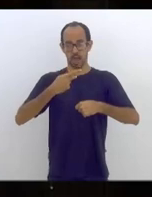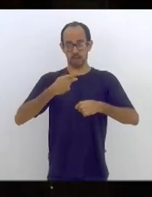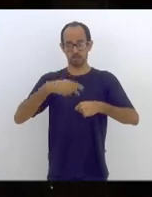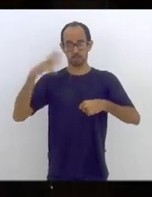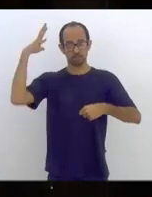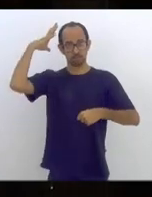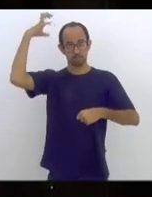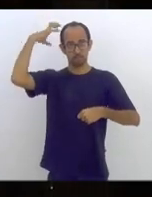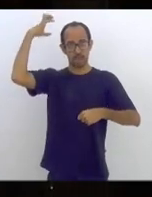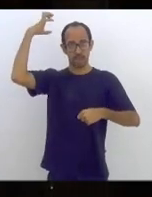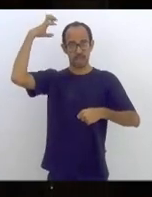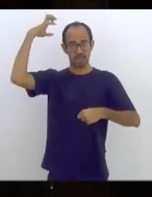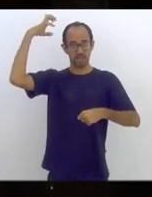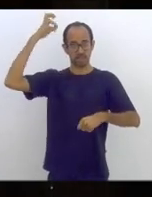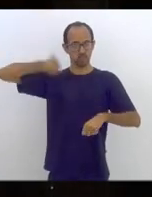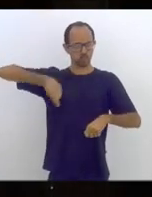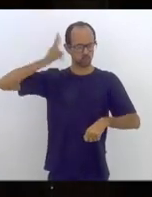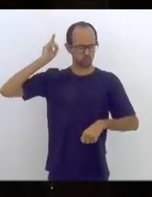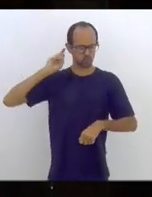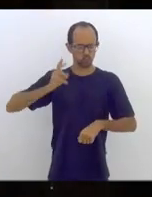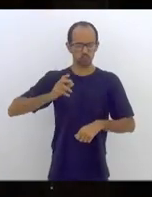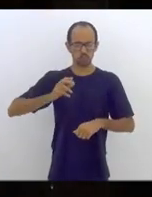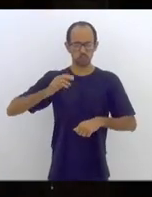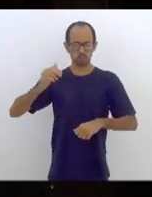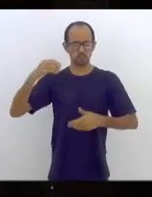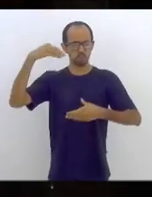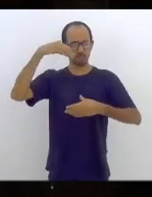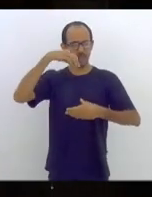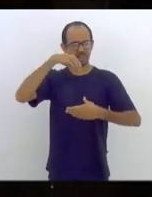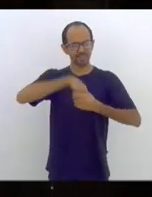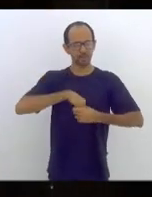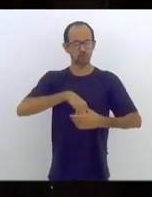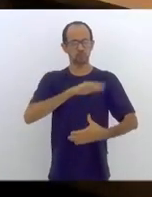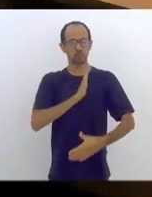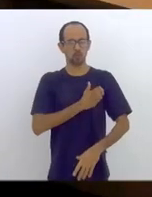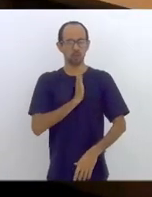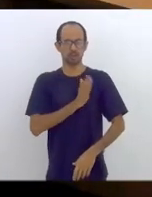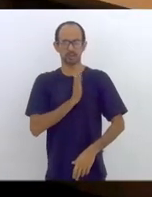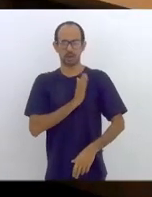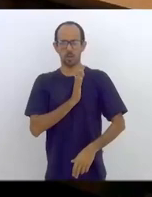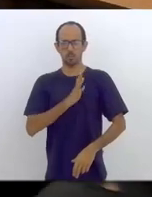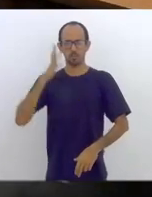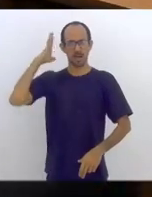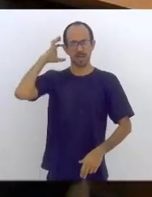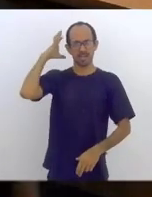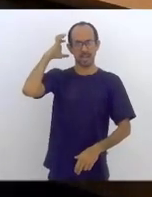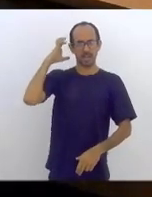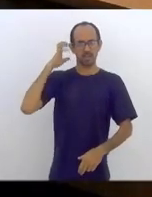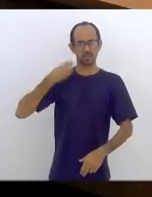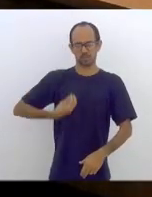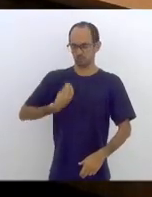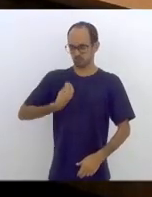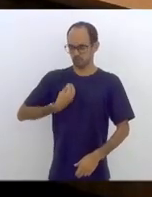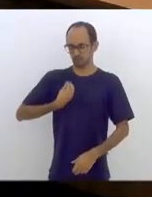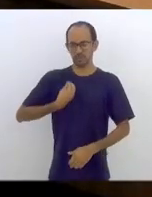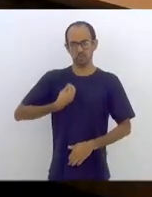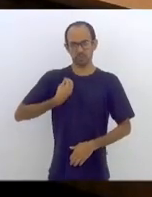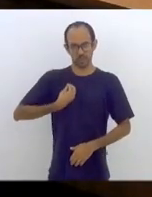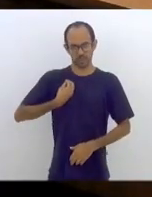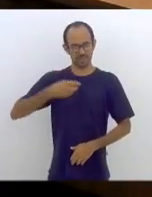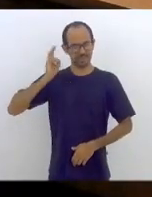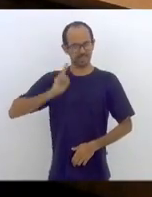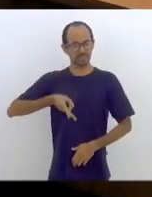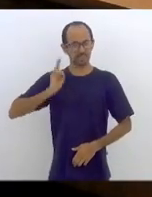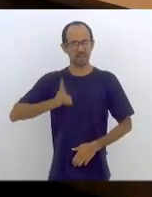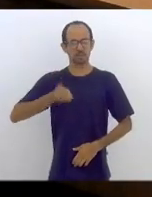Marielle Franco mora no nosso coração. Marielle Franco vive